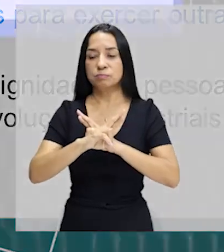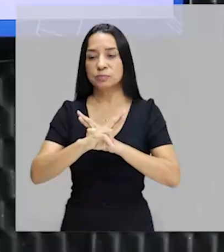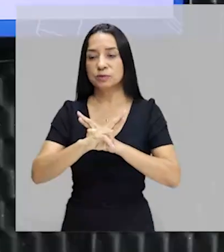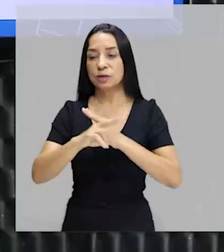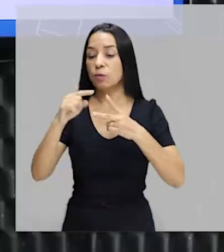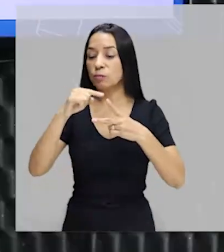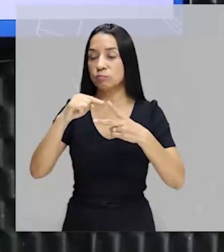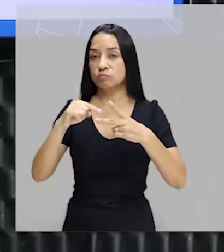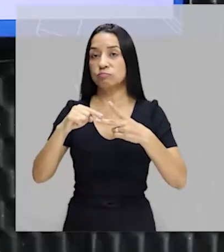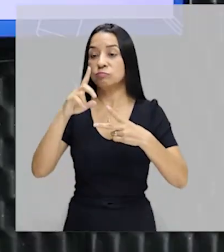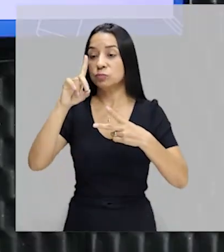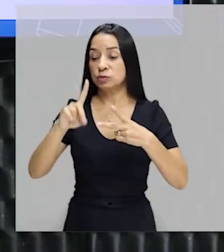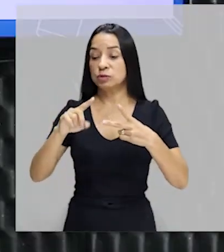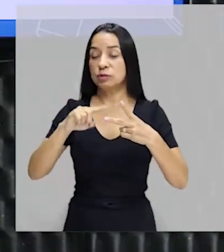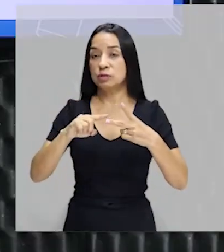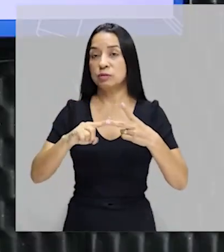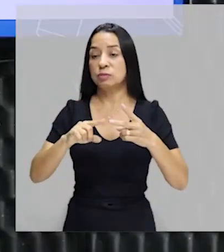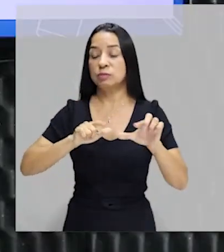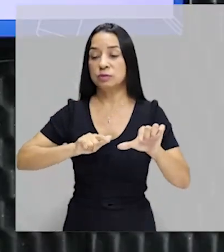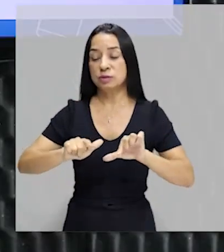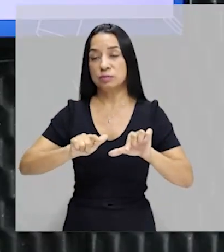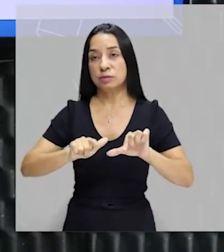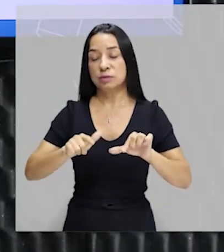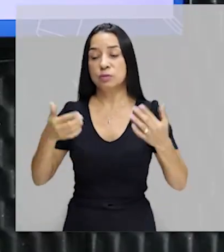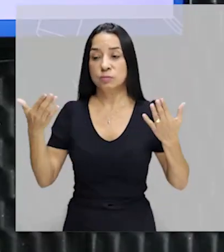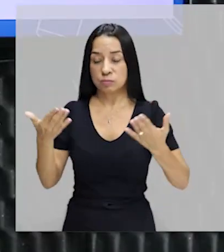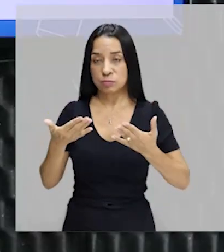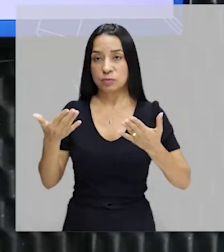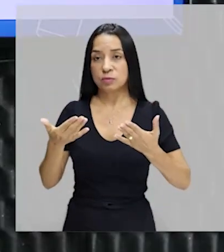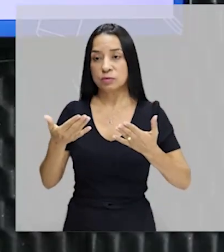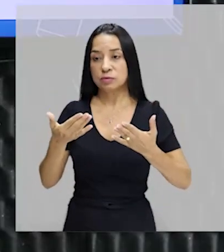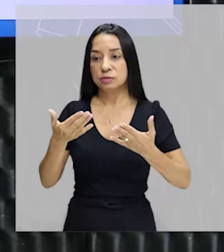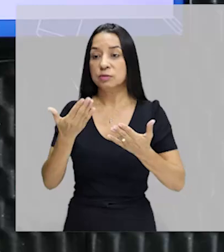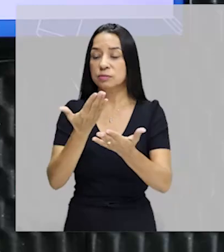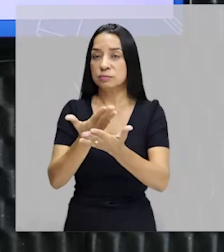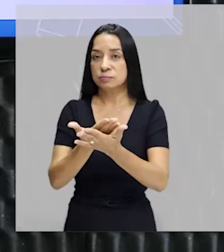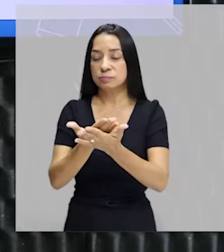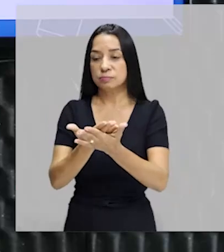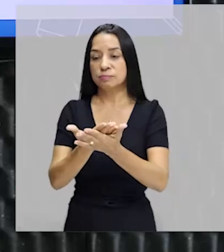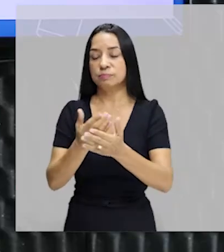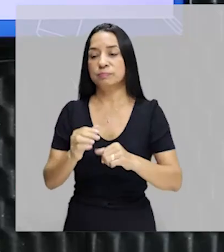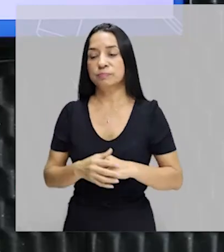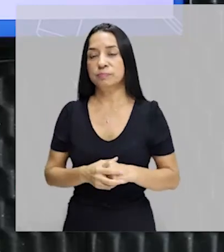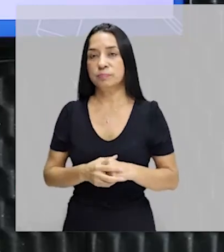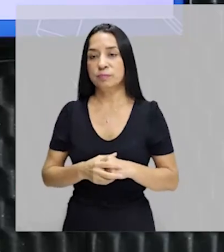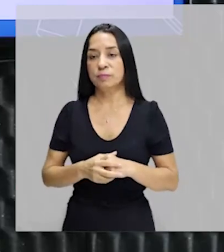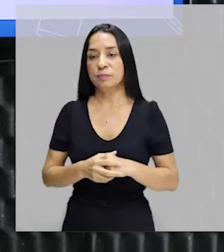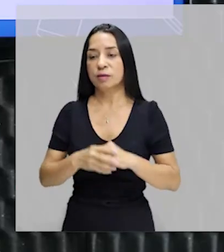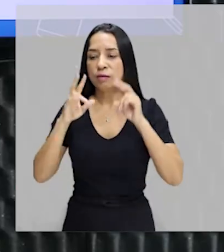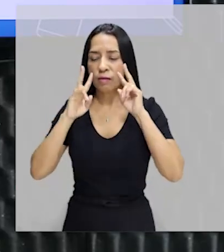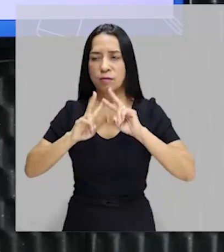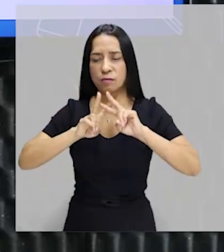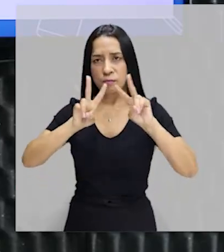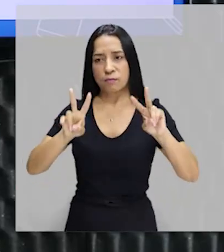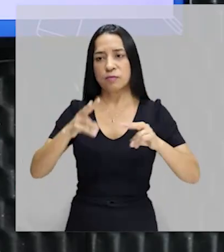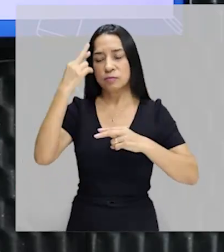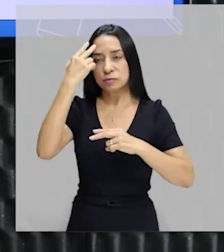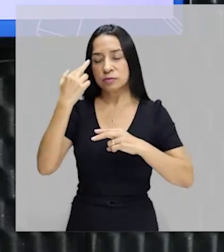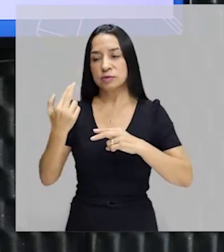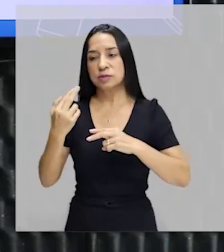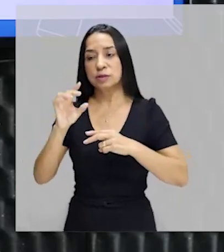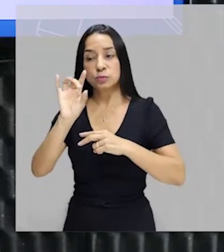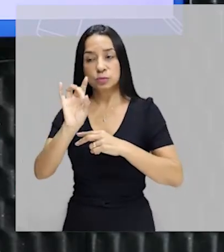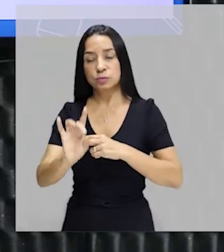entre direito e trabalho. E é isso que nós vamos refletir na aula de hoje. Analisar a historicidade não só